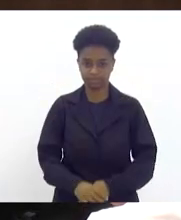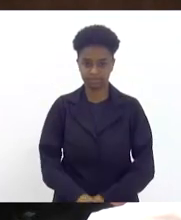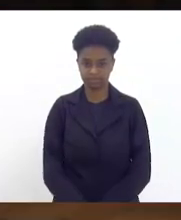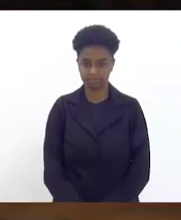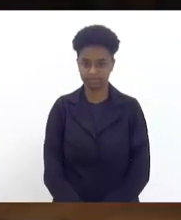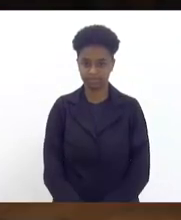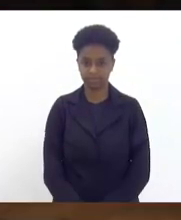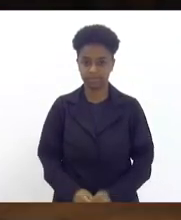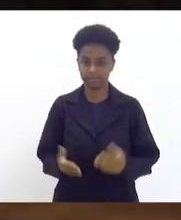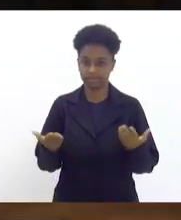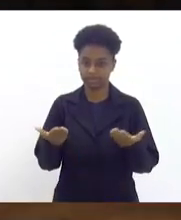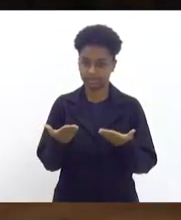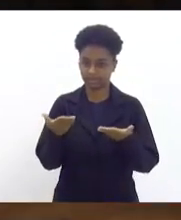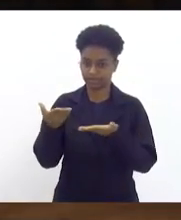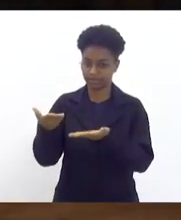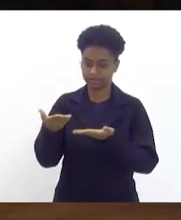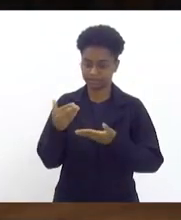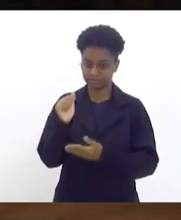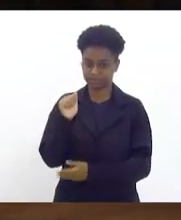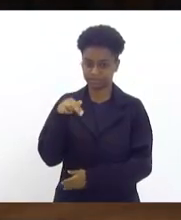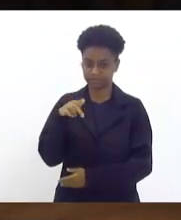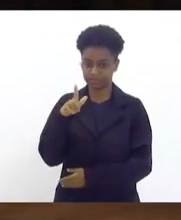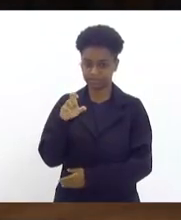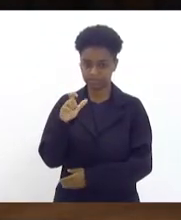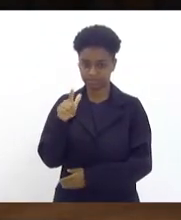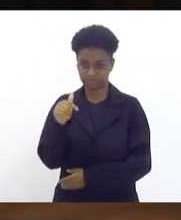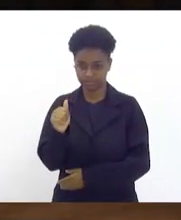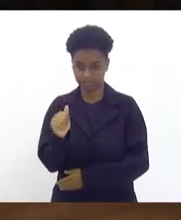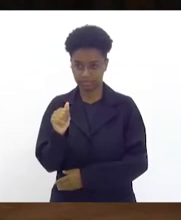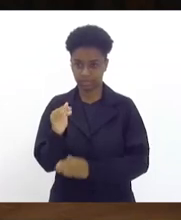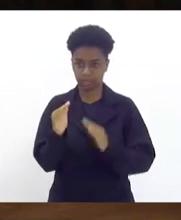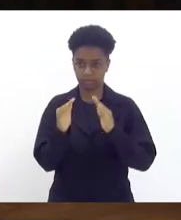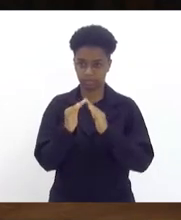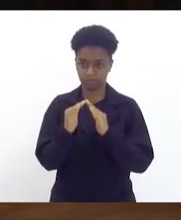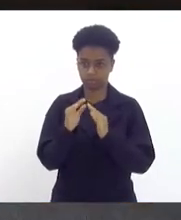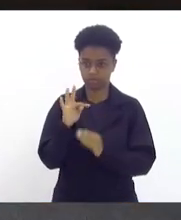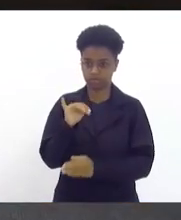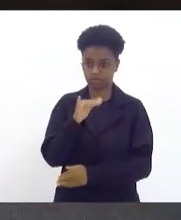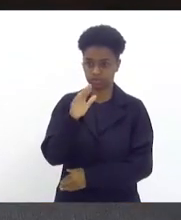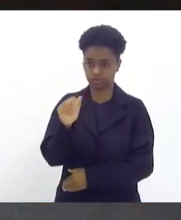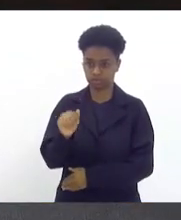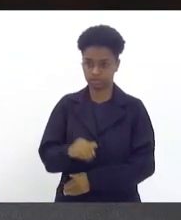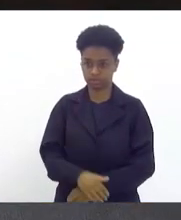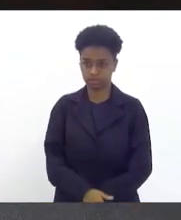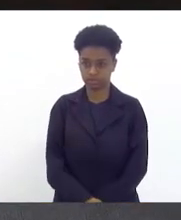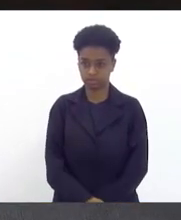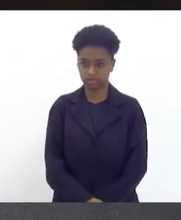passa a palavra então para a senhora Ângela Simões Historiador e moradora da grande Tijuca